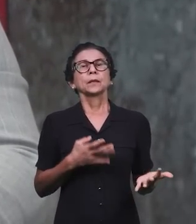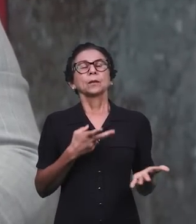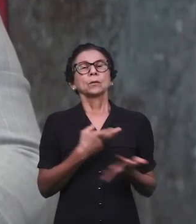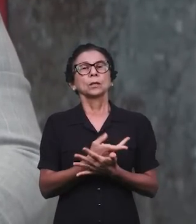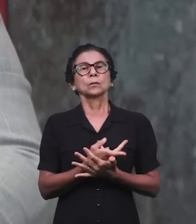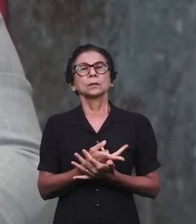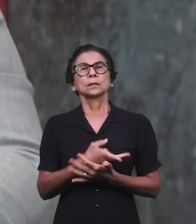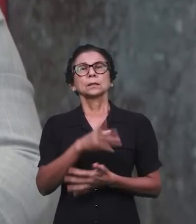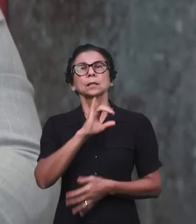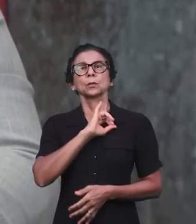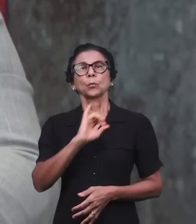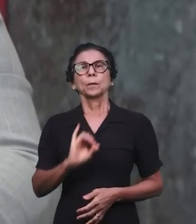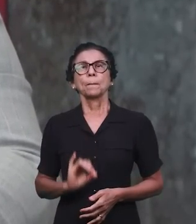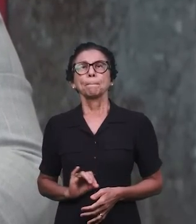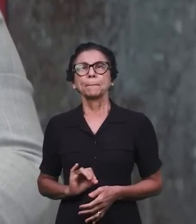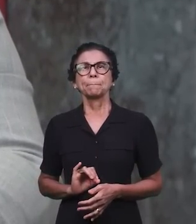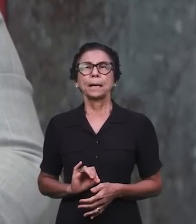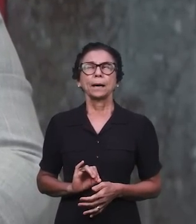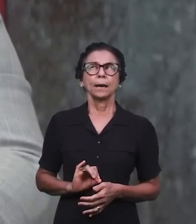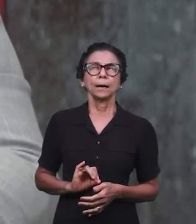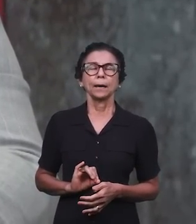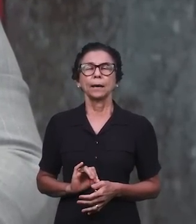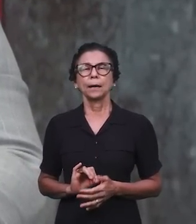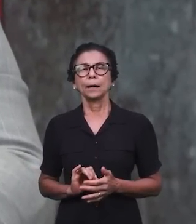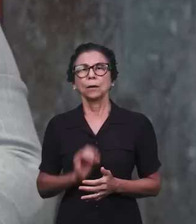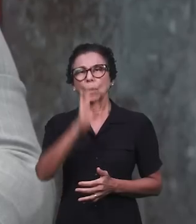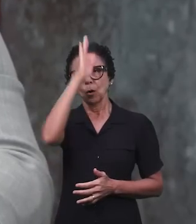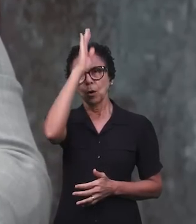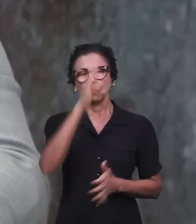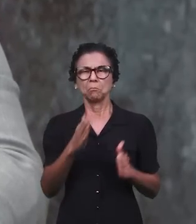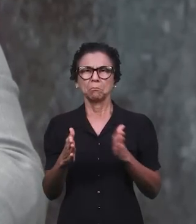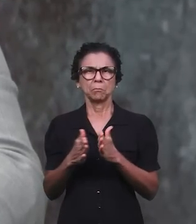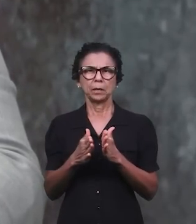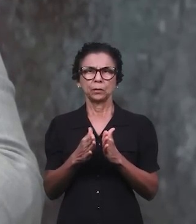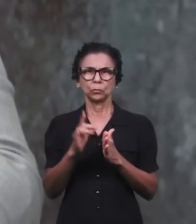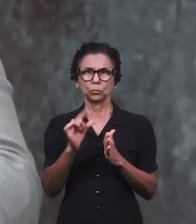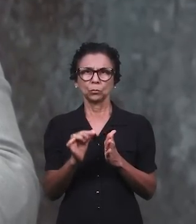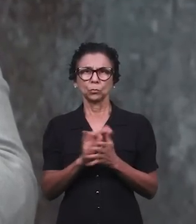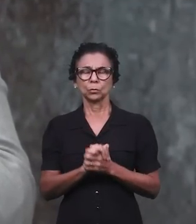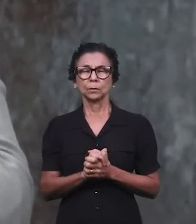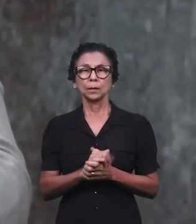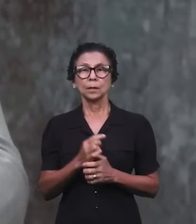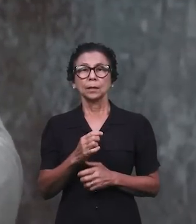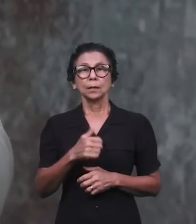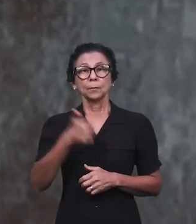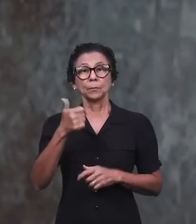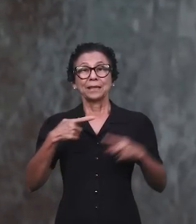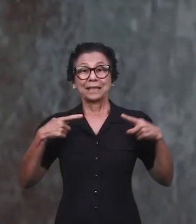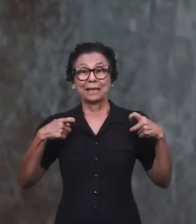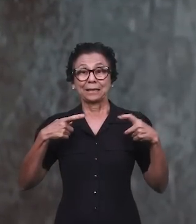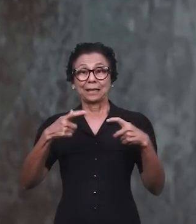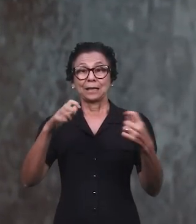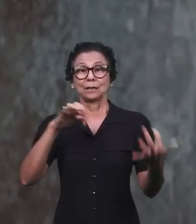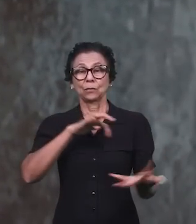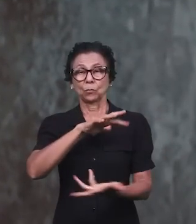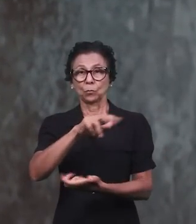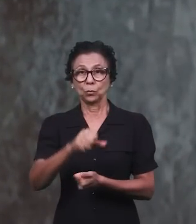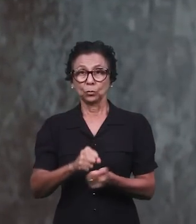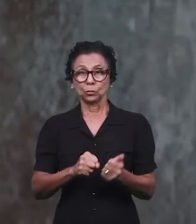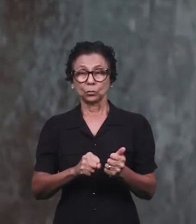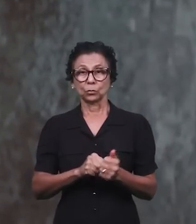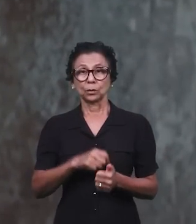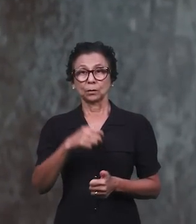tempo. Quando veio a Primeira Guerra Mundial, a Primeira Guerra Mundial começa em 1914. Ainda o território